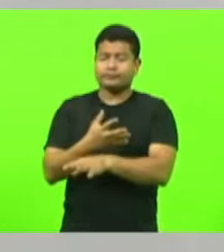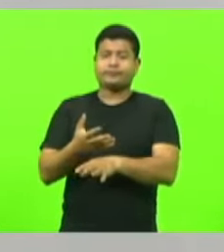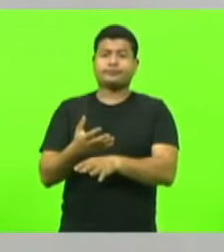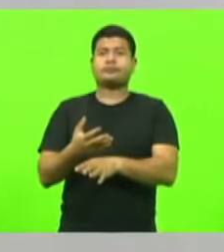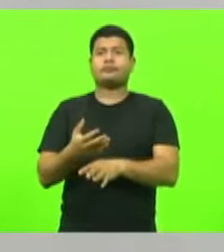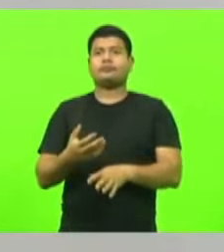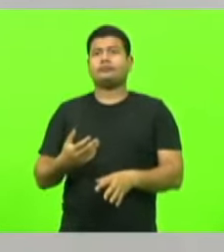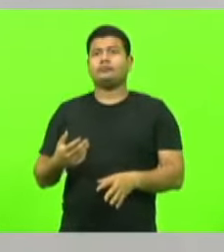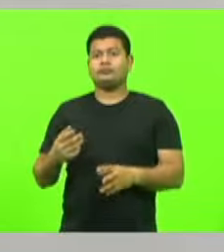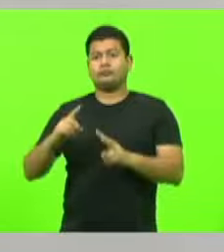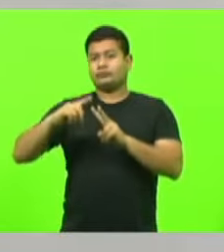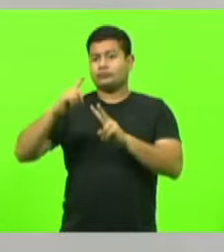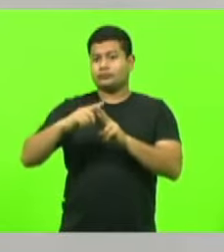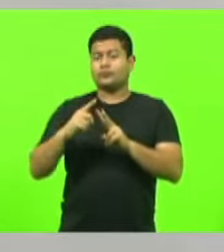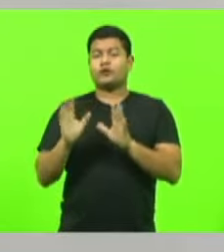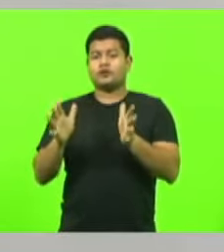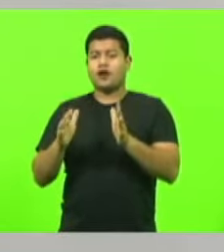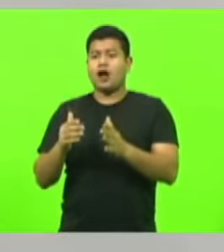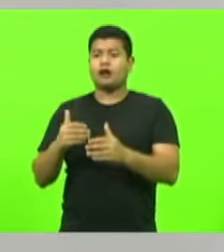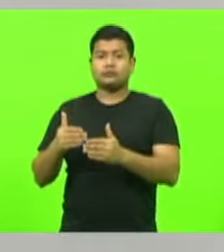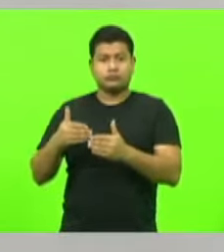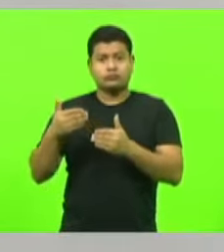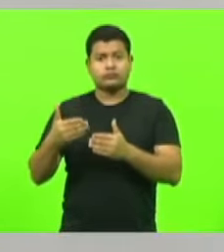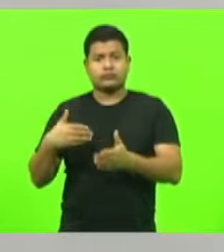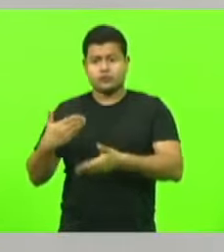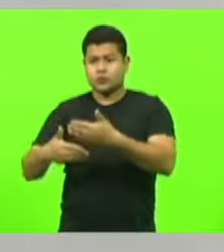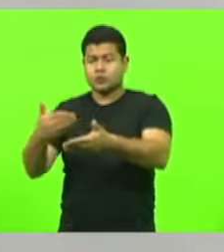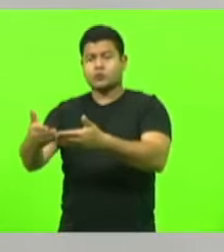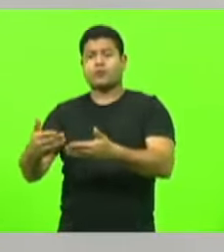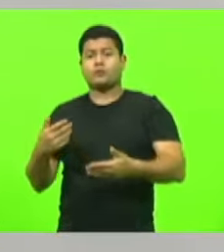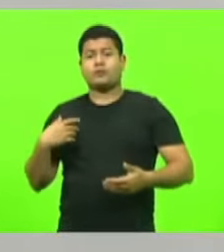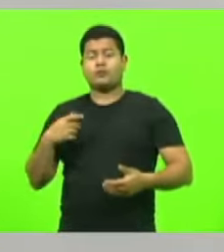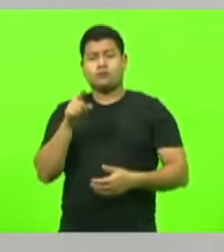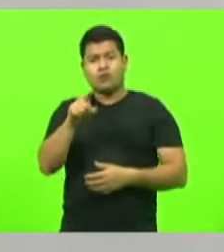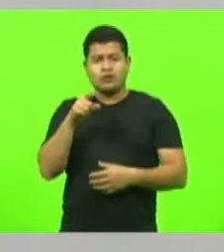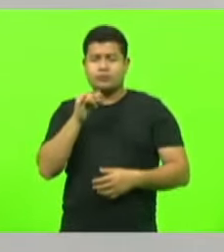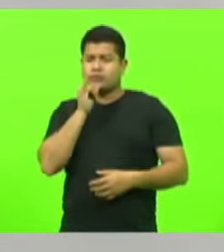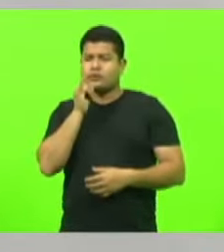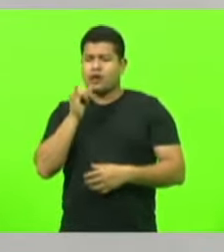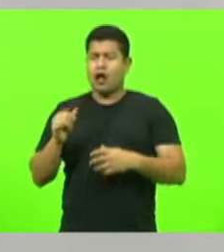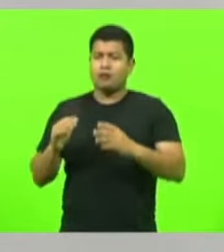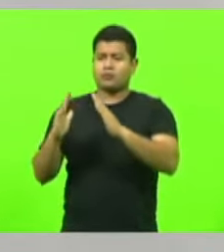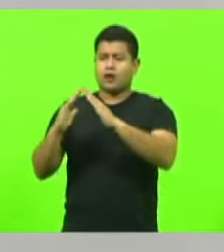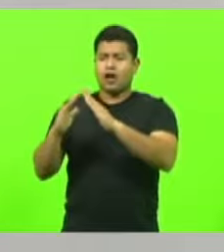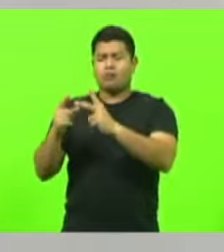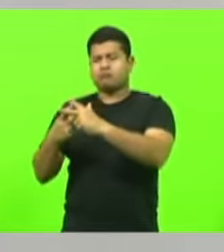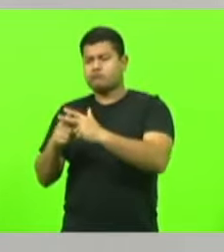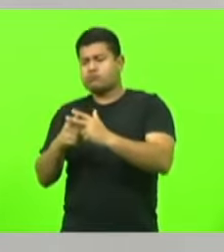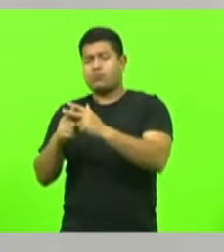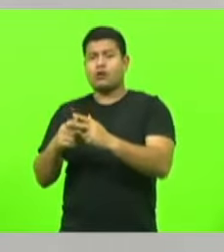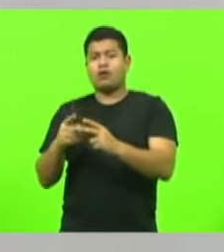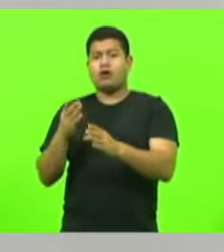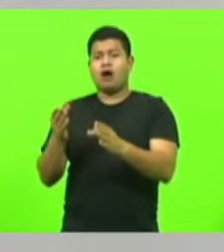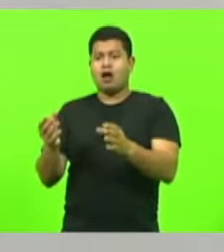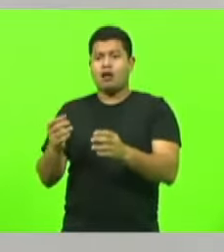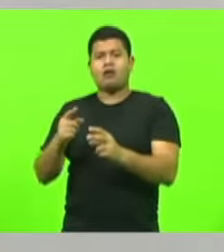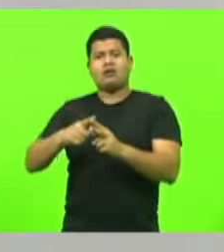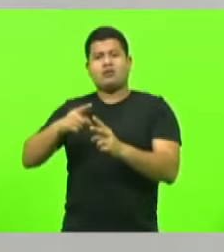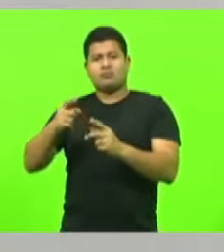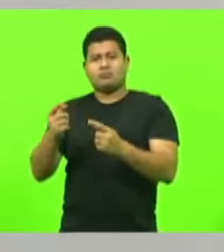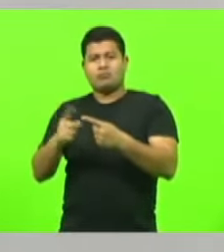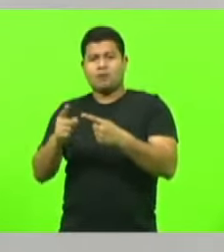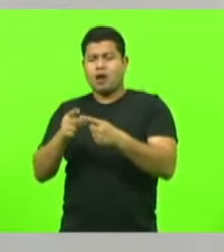mais encaminhados. Quando você faz uma reforma na sua casa, você conclui a primeira etapa, conclui a segunda etapa,